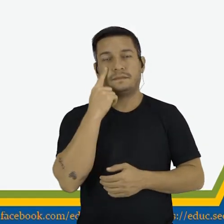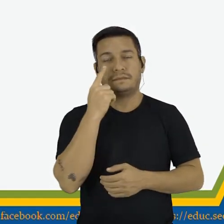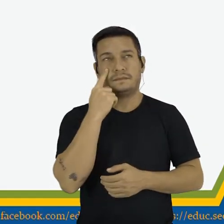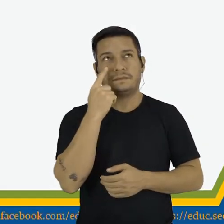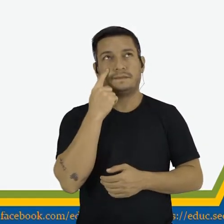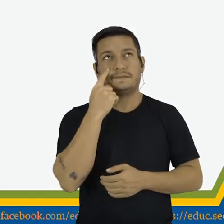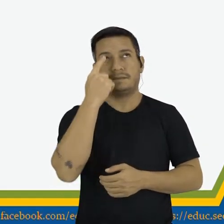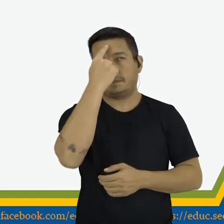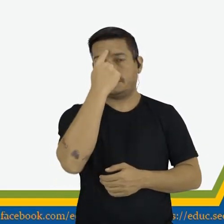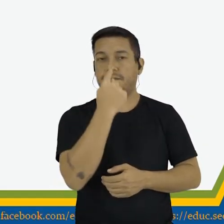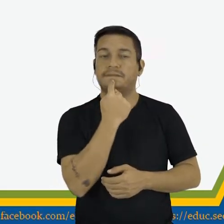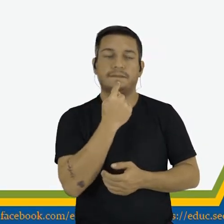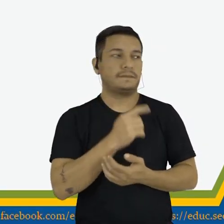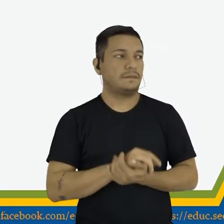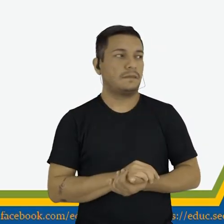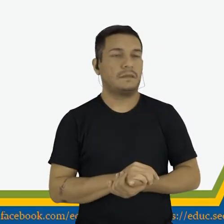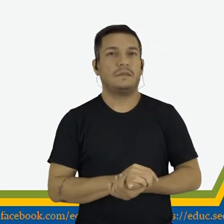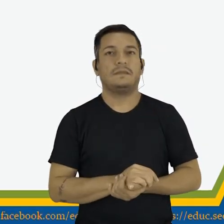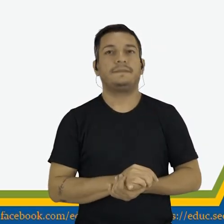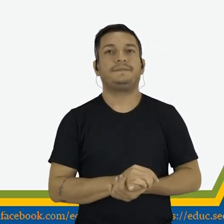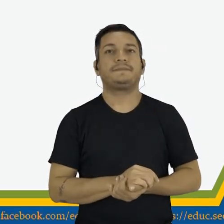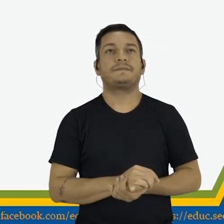comigo algumas imagens na tela.